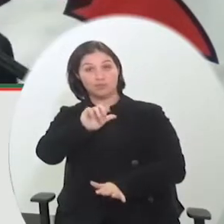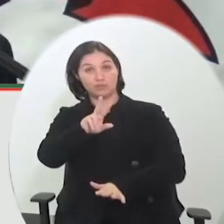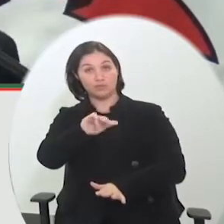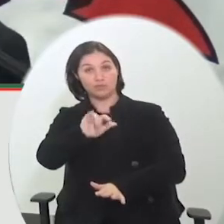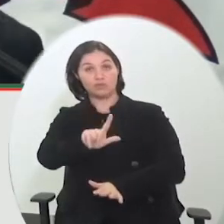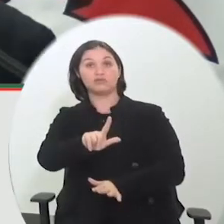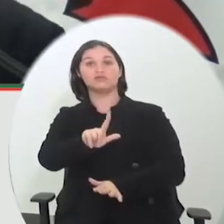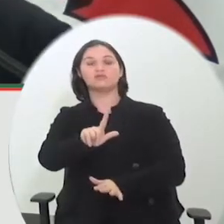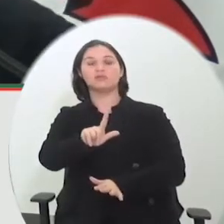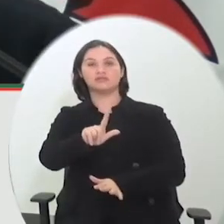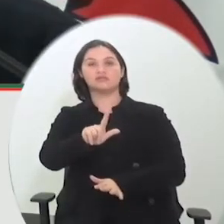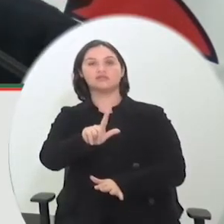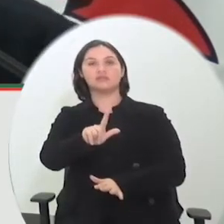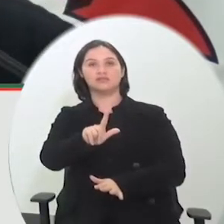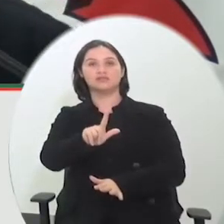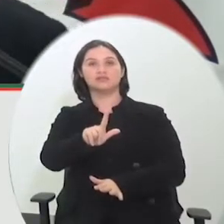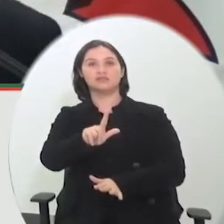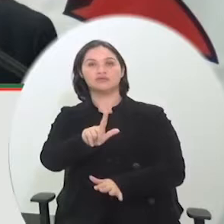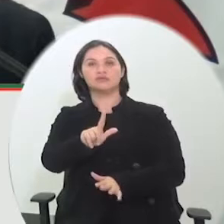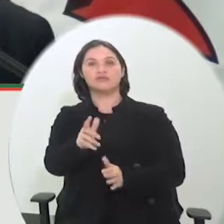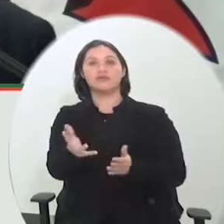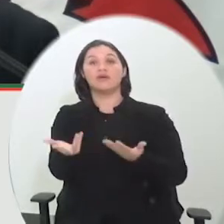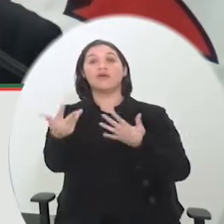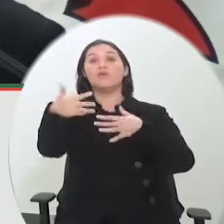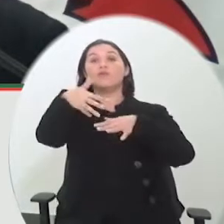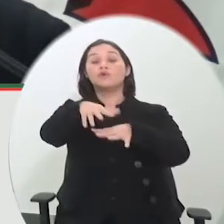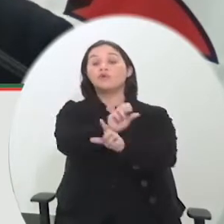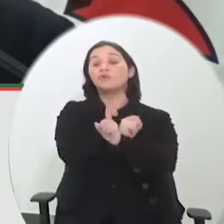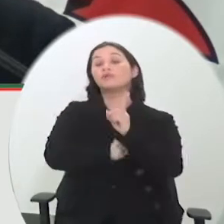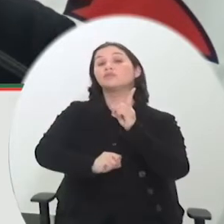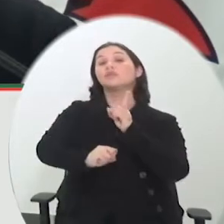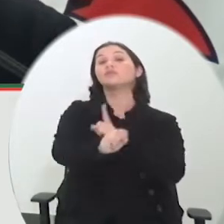fileiras integrantes de uma sociedade exemplar,